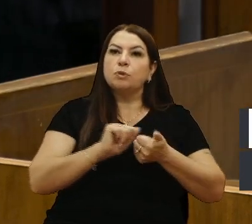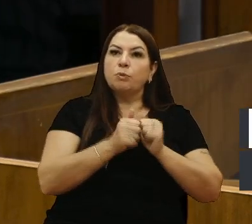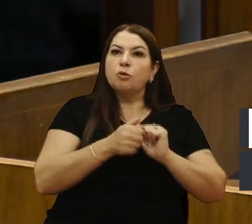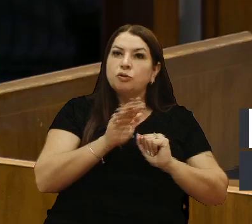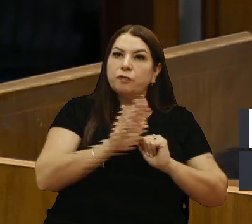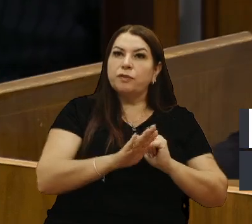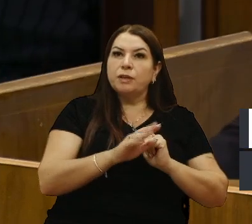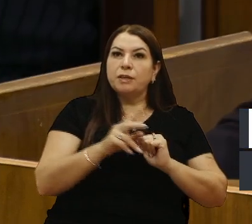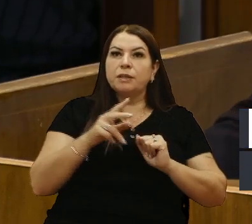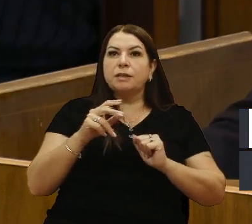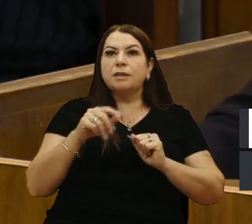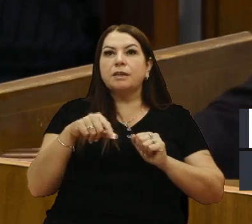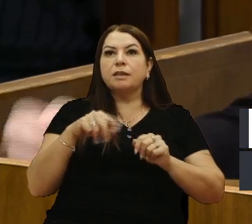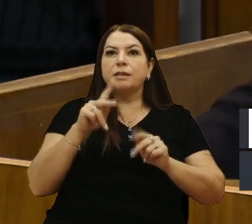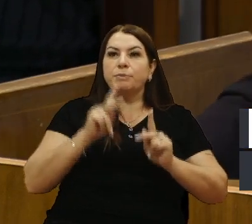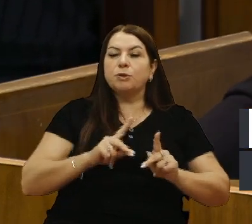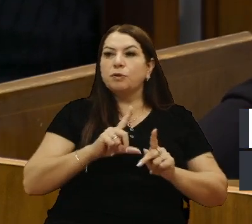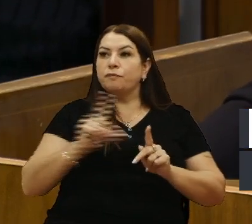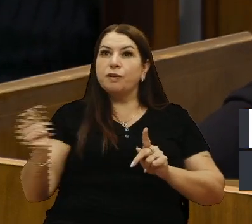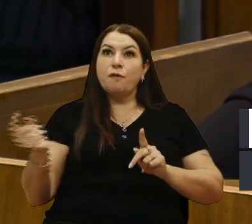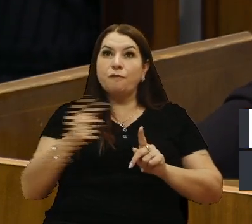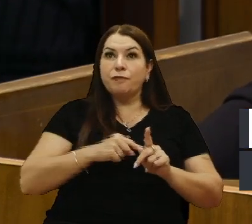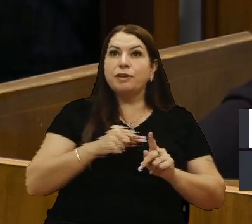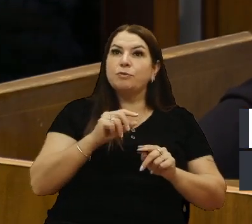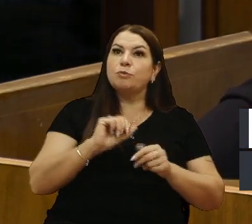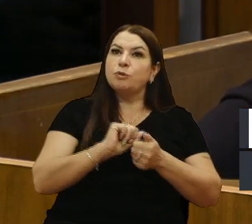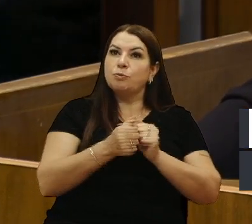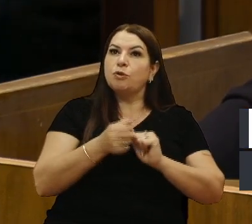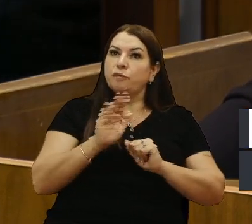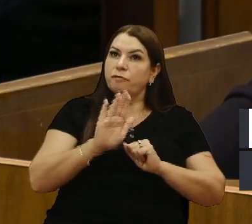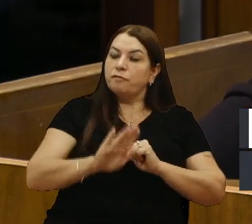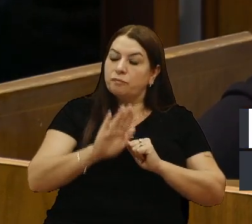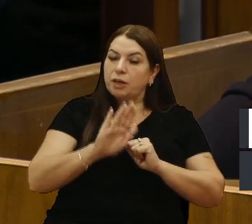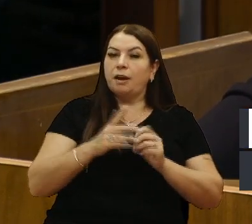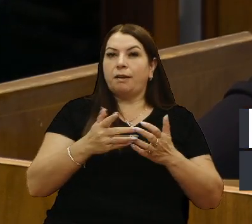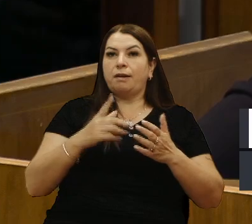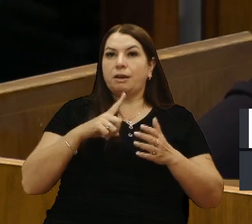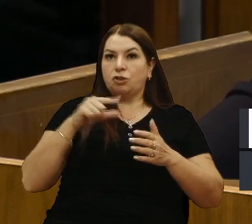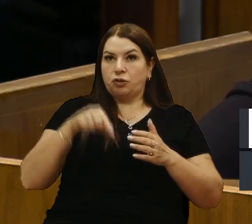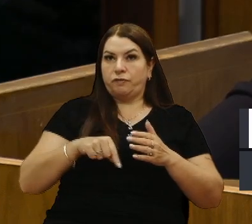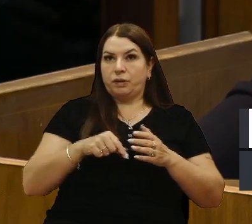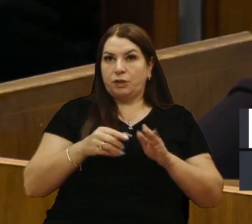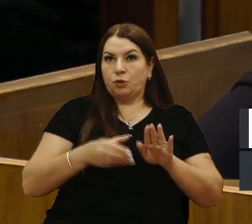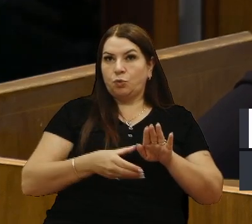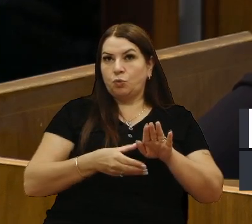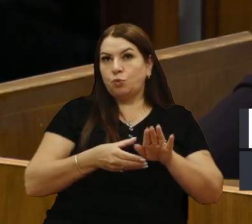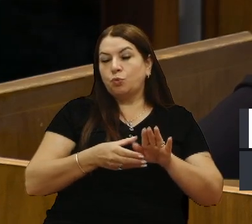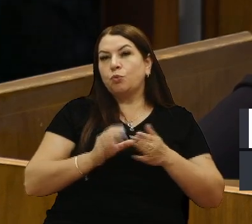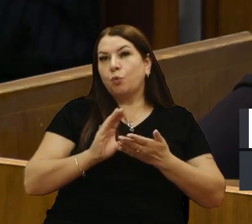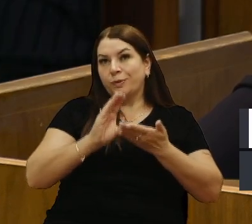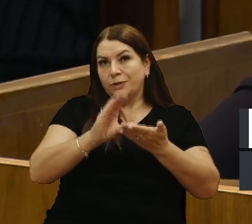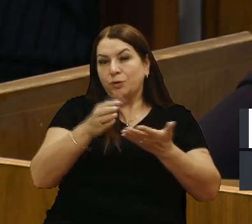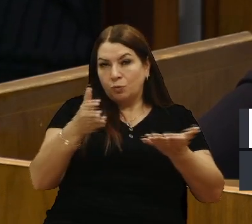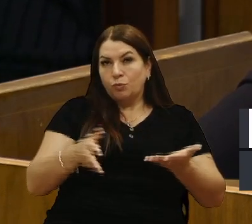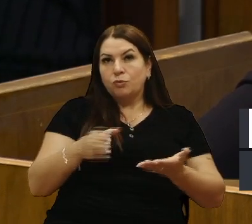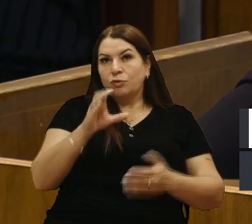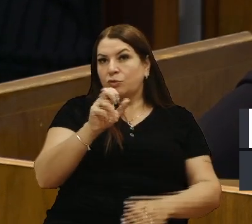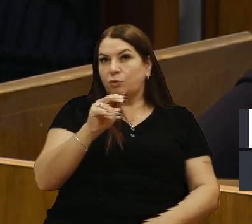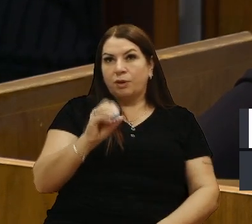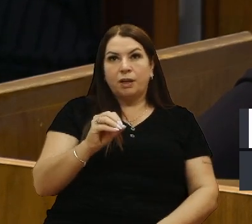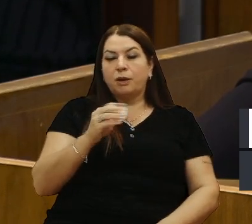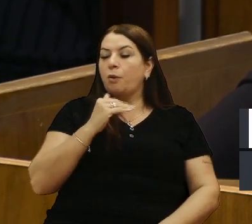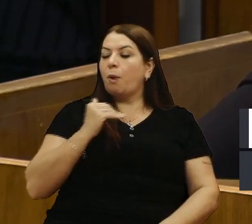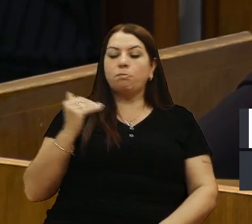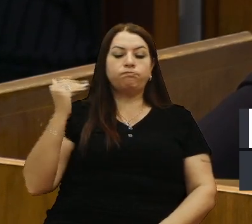as pessoas vão e vêm. O esporte precisa ficar. Então, quem estiver no conselho hoje é um cargo que não é de